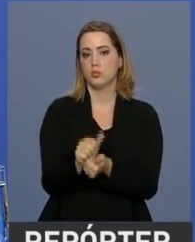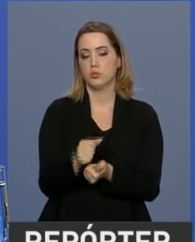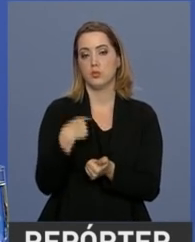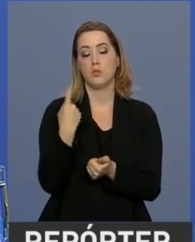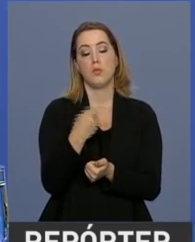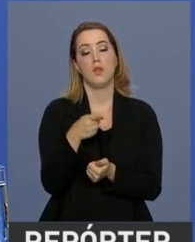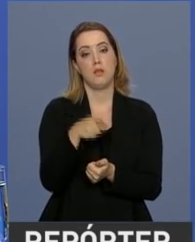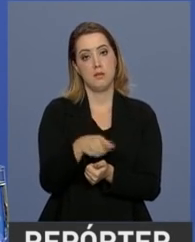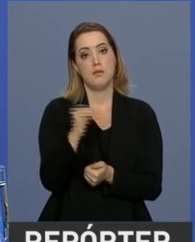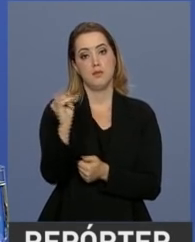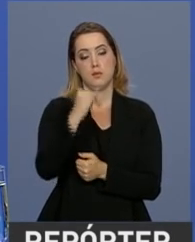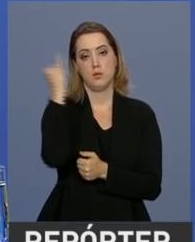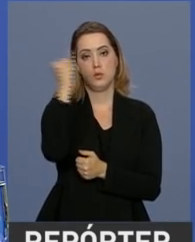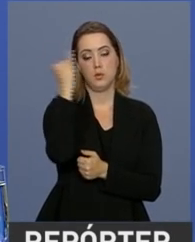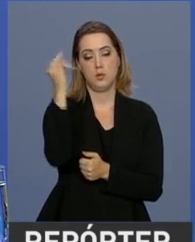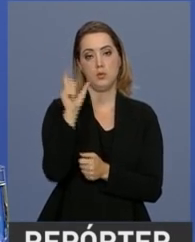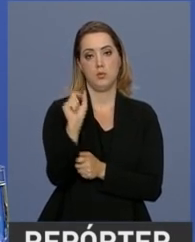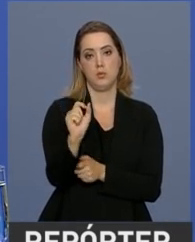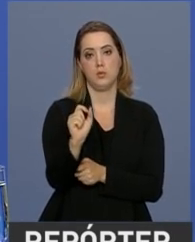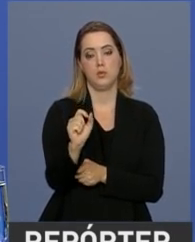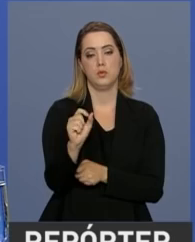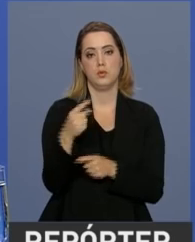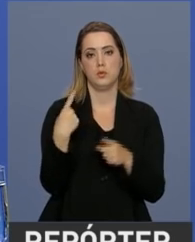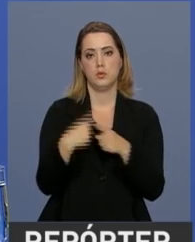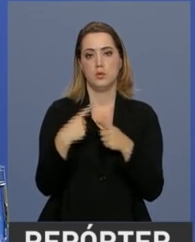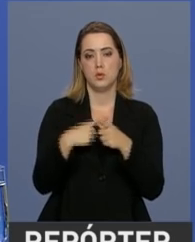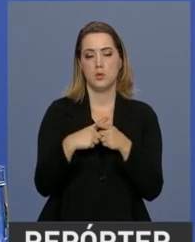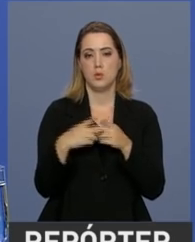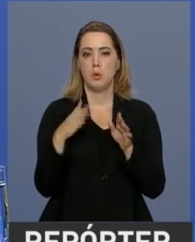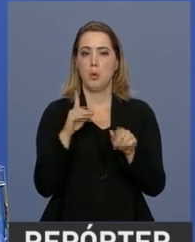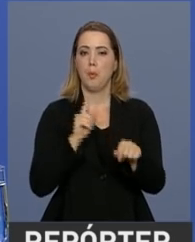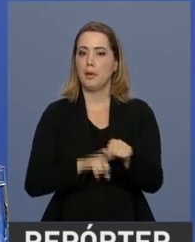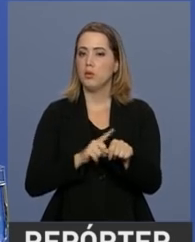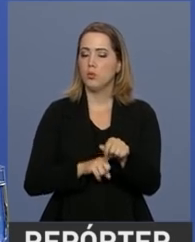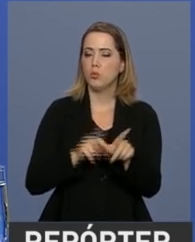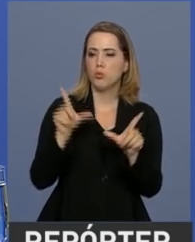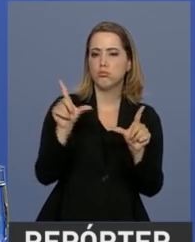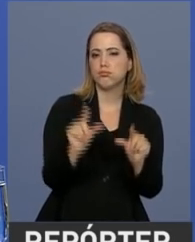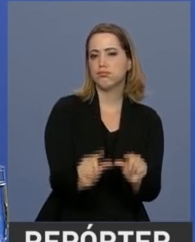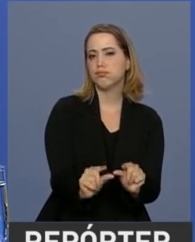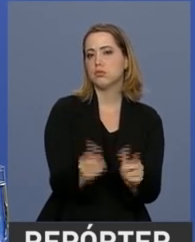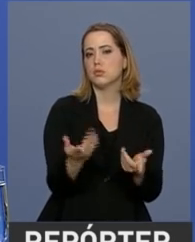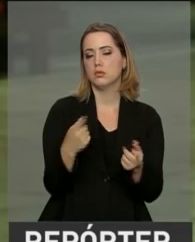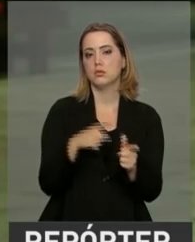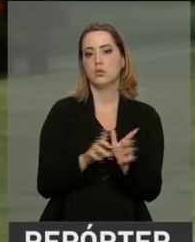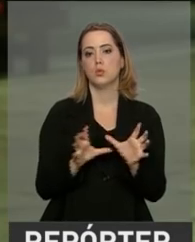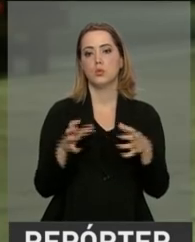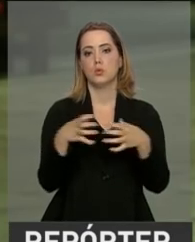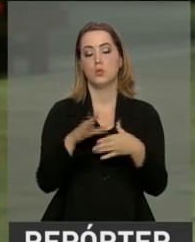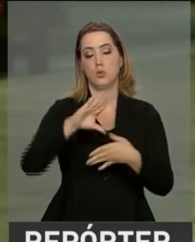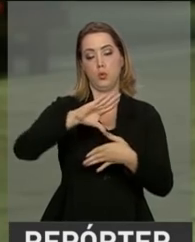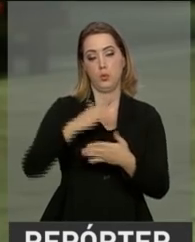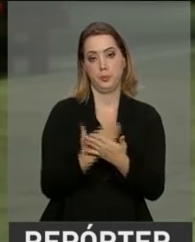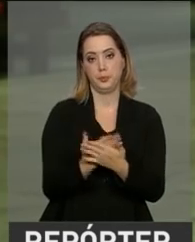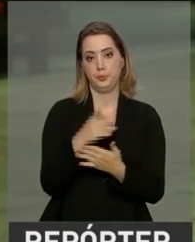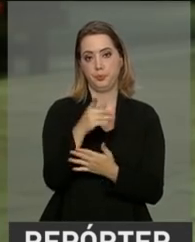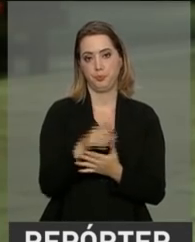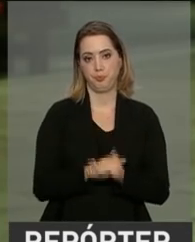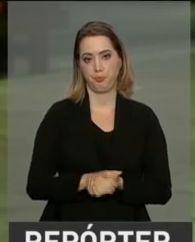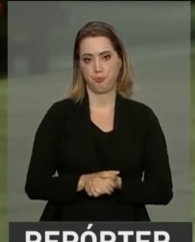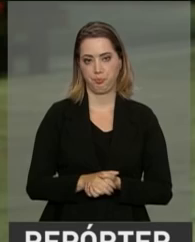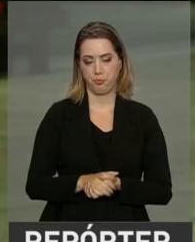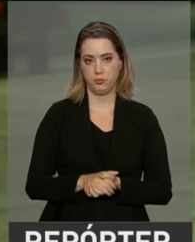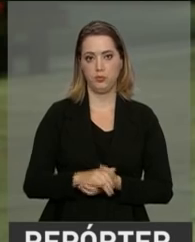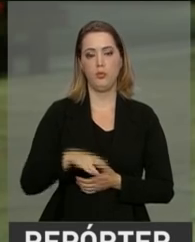importância enorme do ponto de vista a curto prazo até do ponto de vista do bloco. José